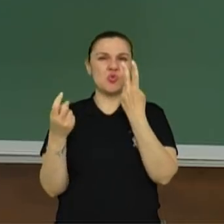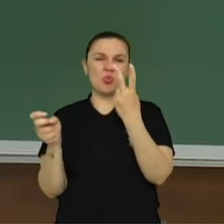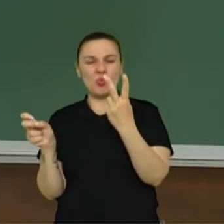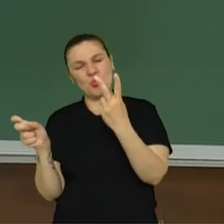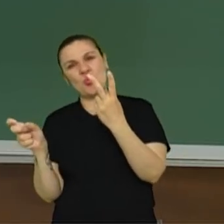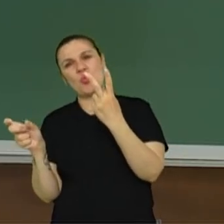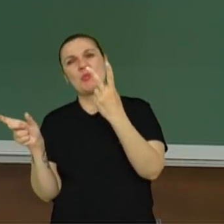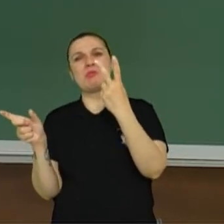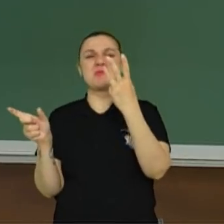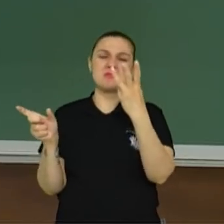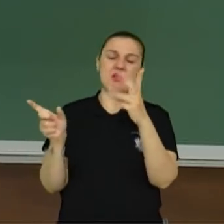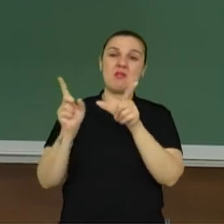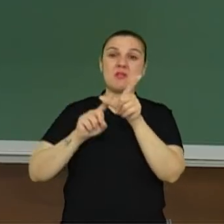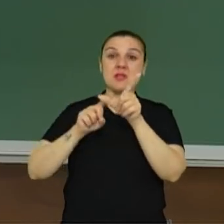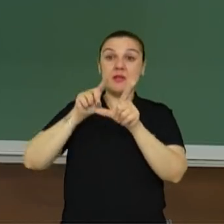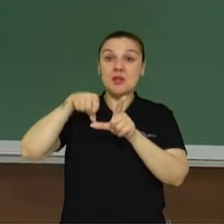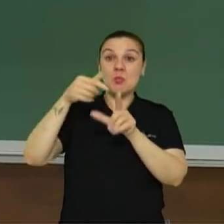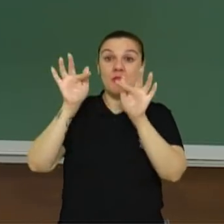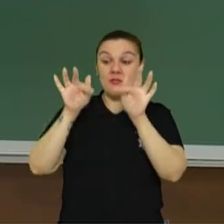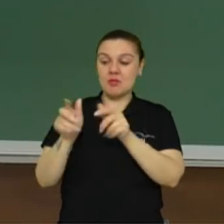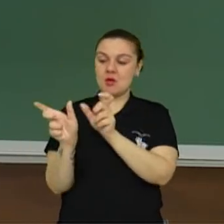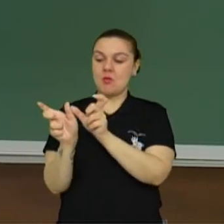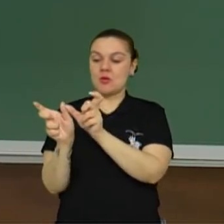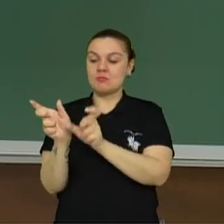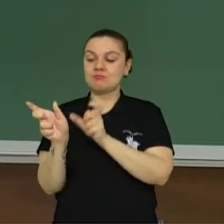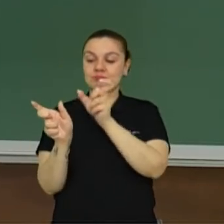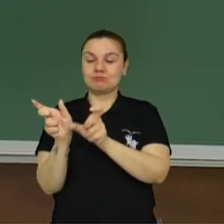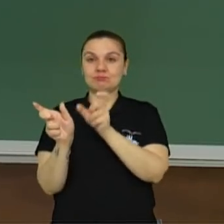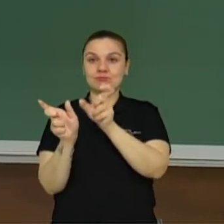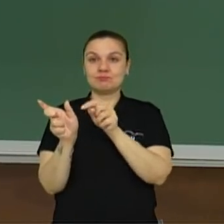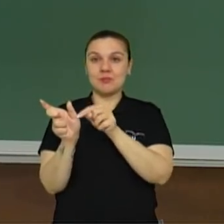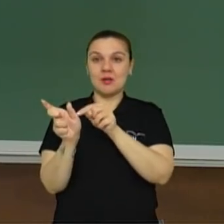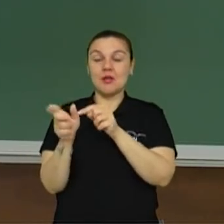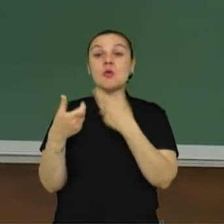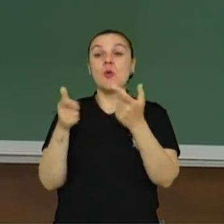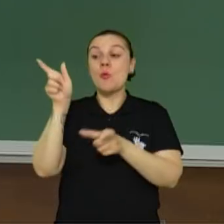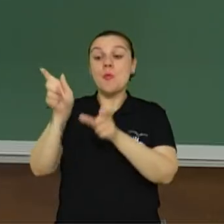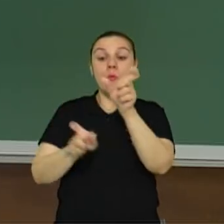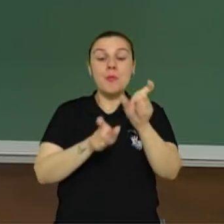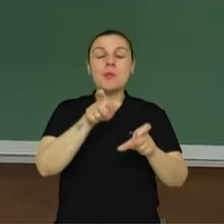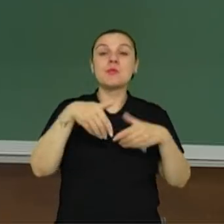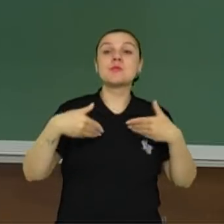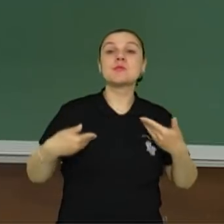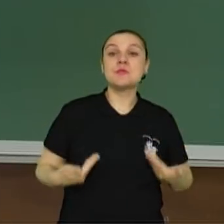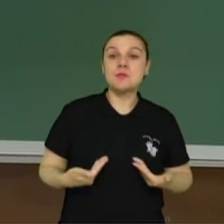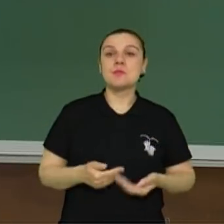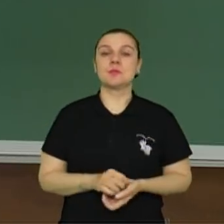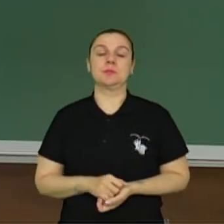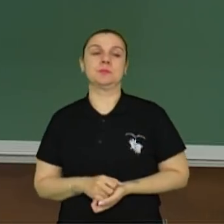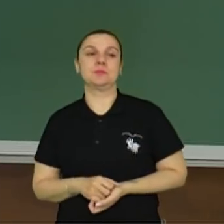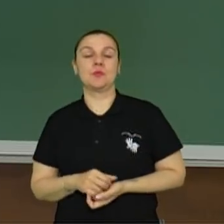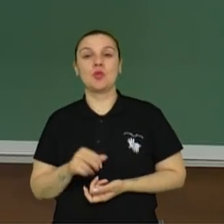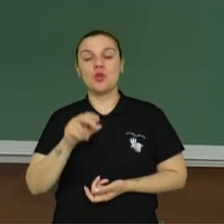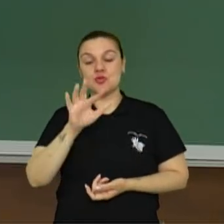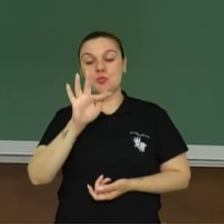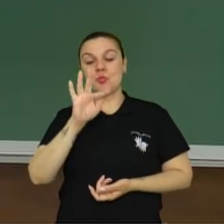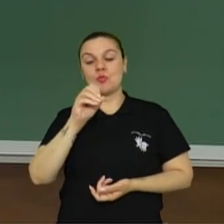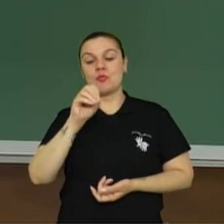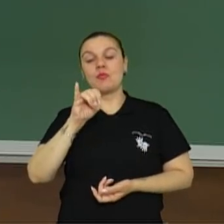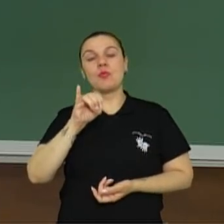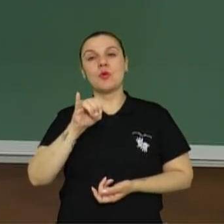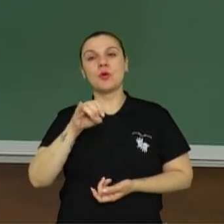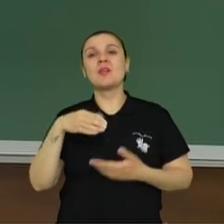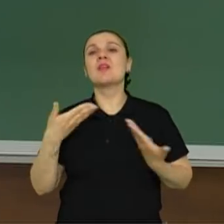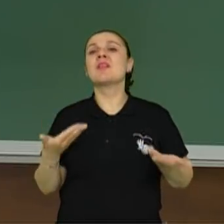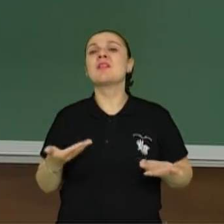da palavra que vão indicar a que pessoas elas estão se referindo, né? Então, foi, por exemplo,